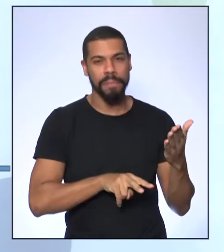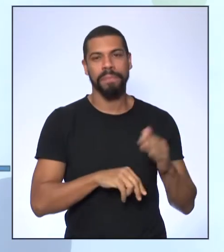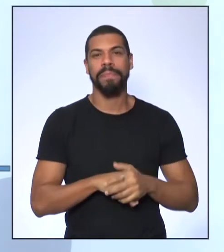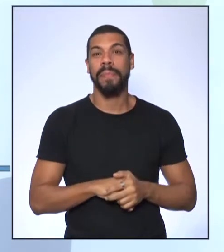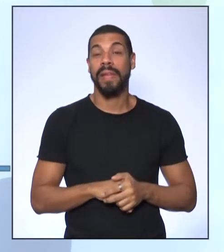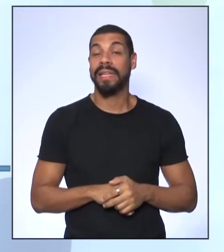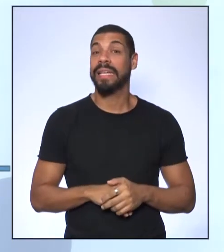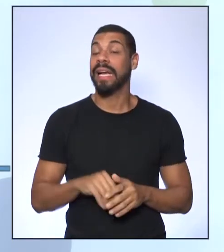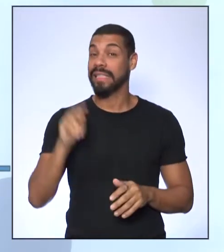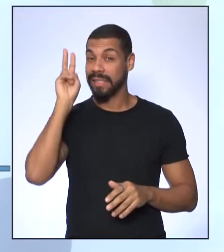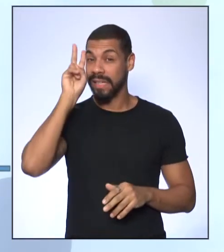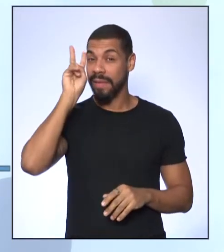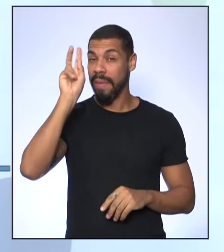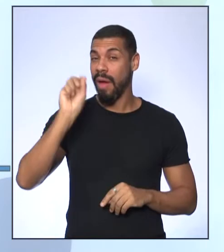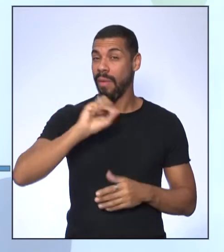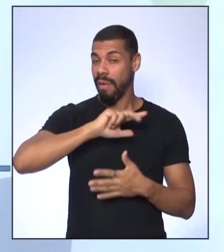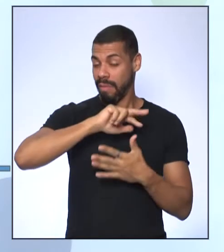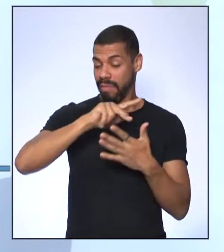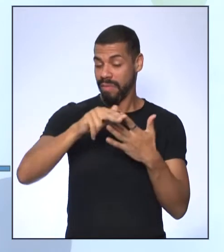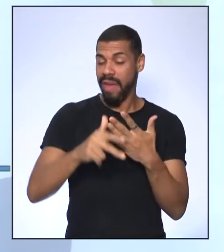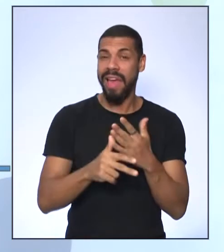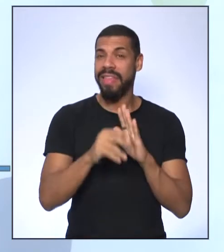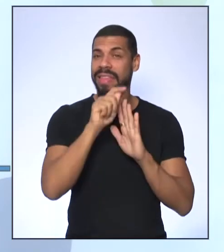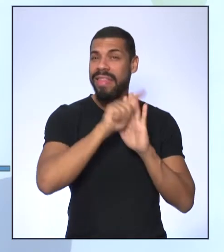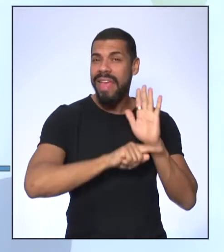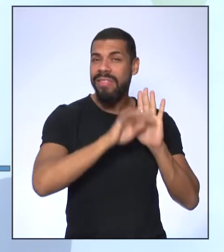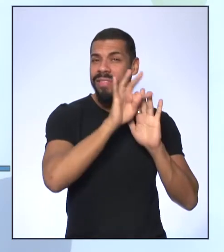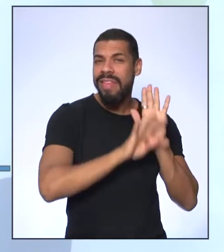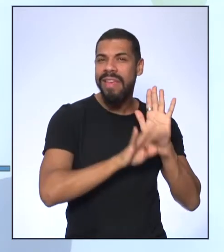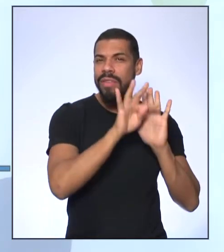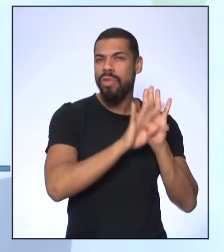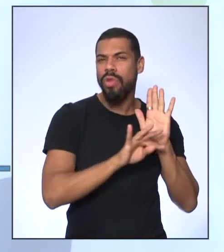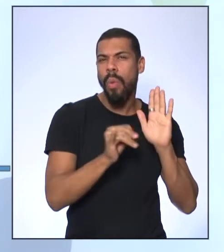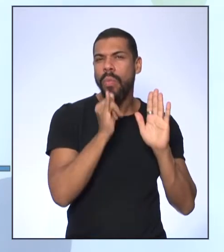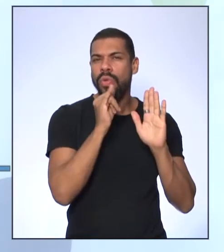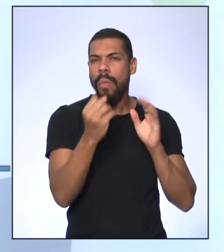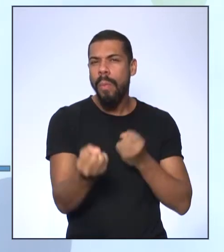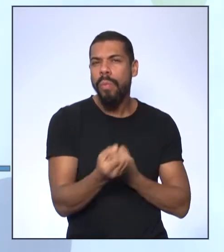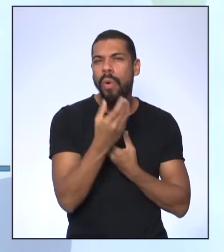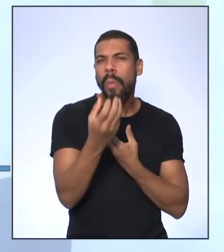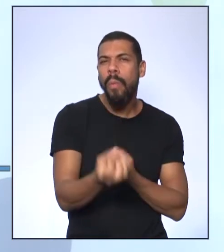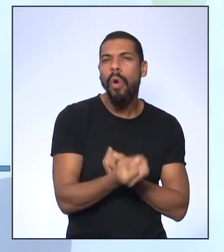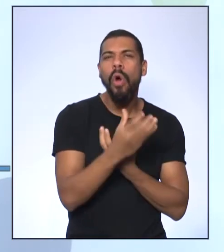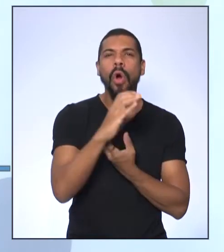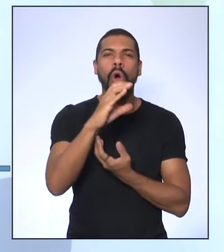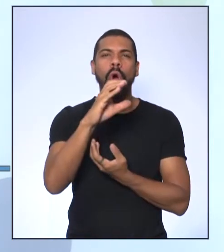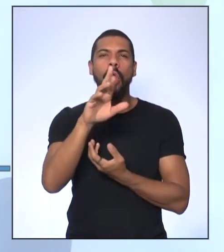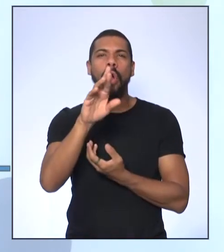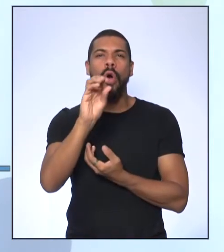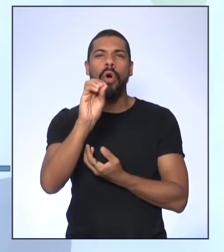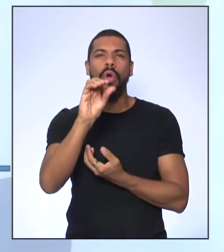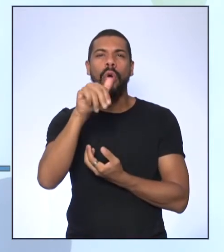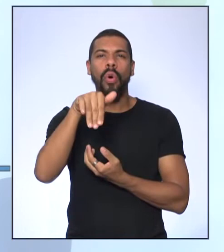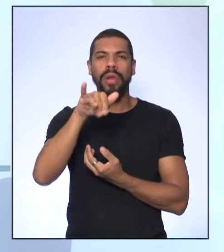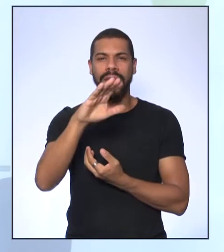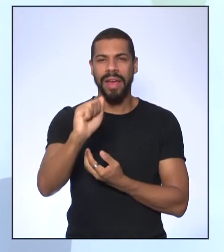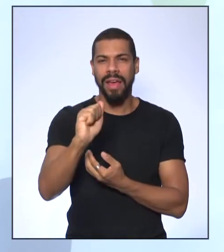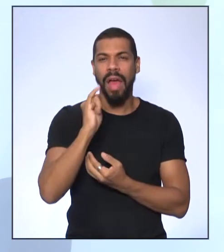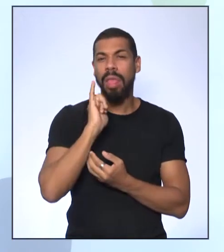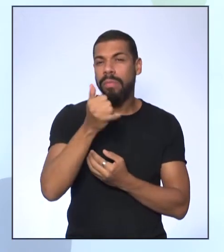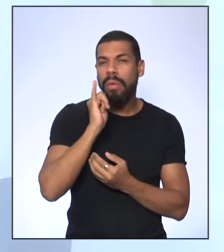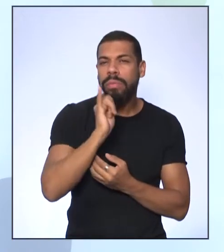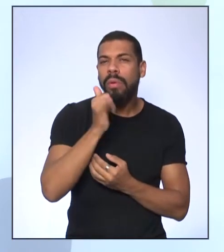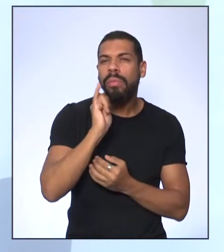que lembrar que a gente tem vários formatos de texto e literatura. Por que não pegar uma crônica que tem um único personagem, que interage em um